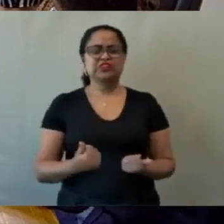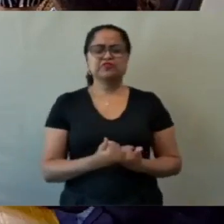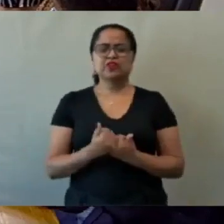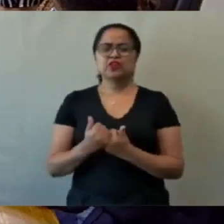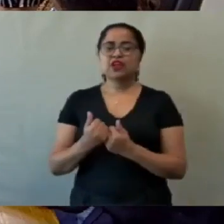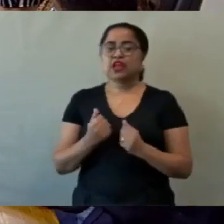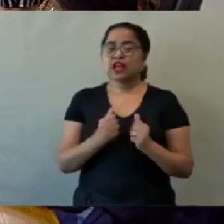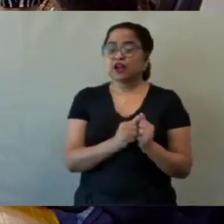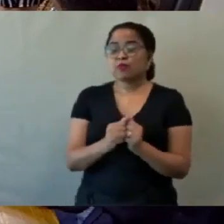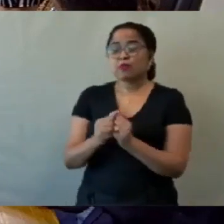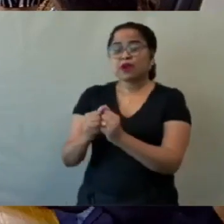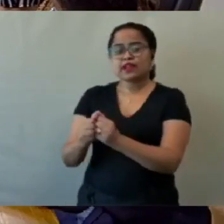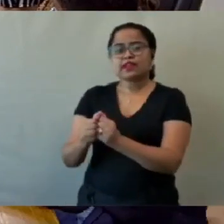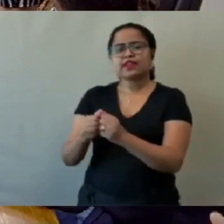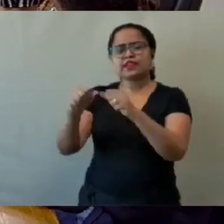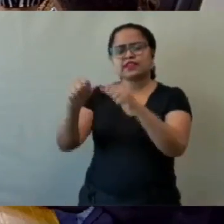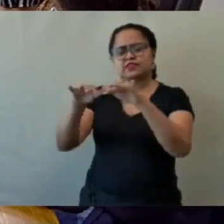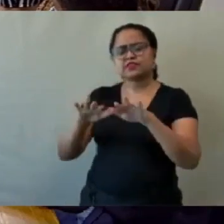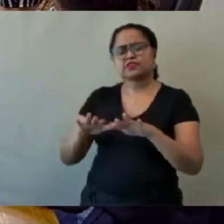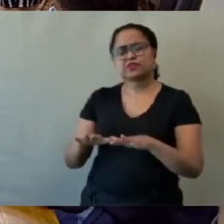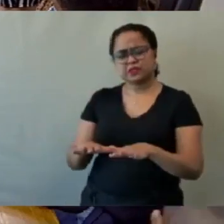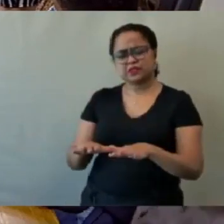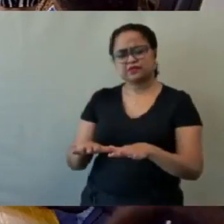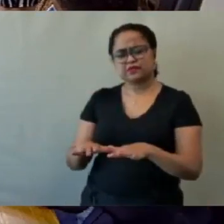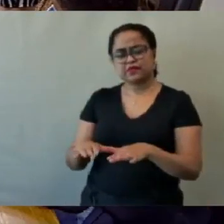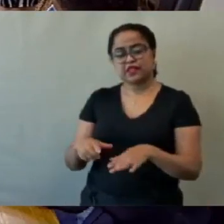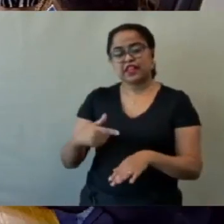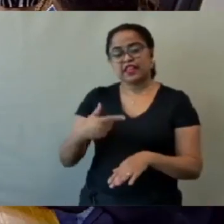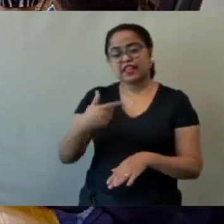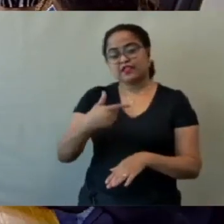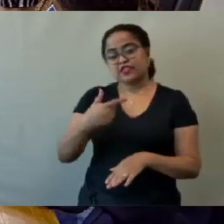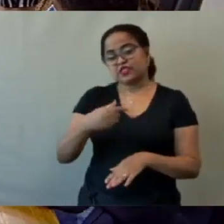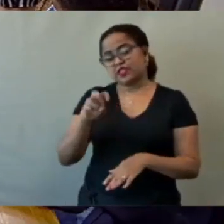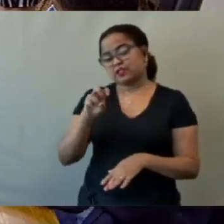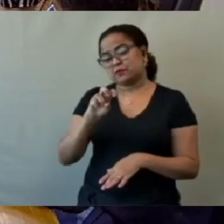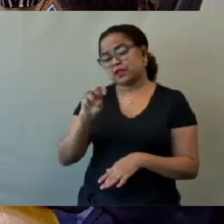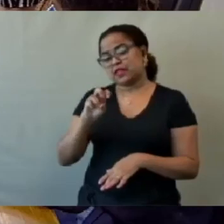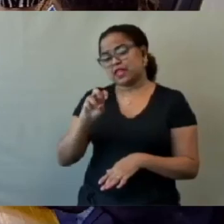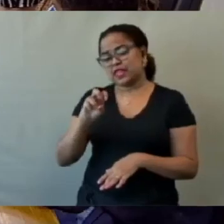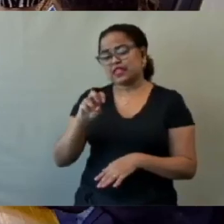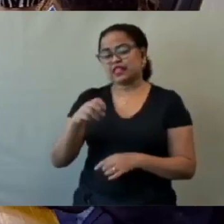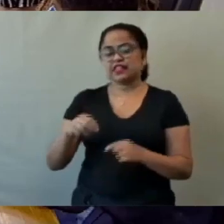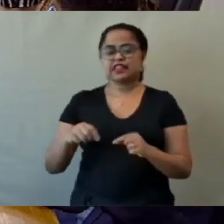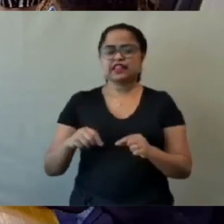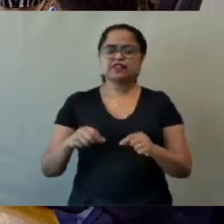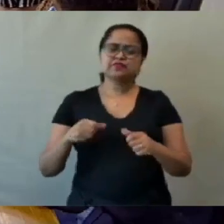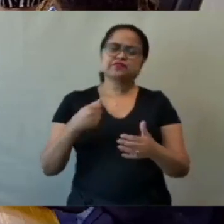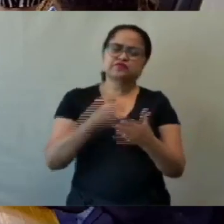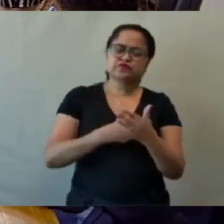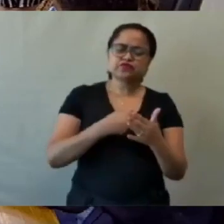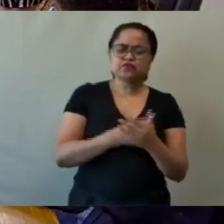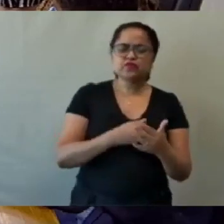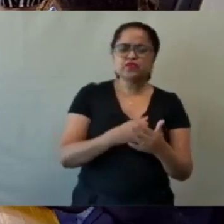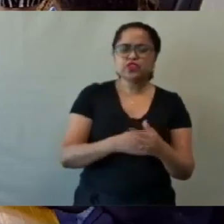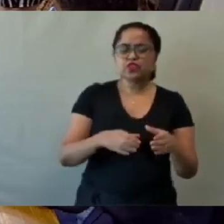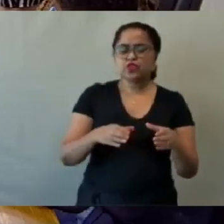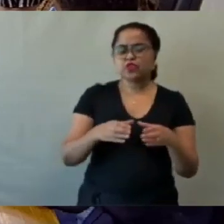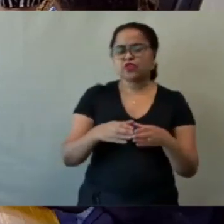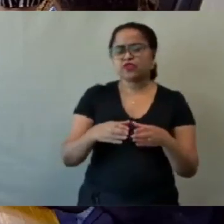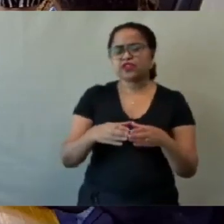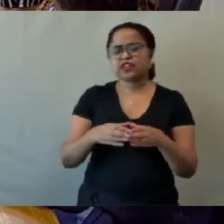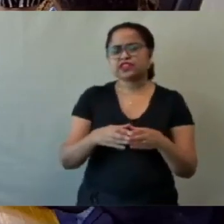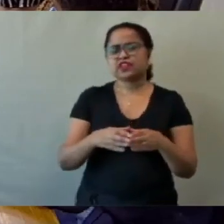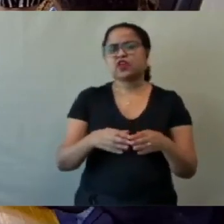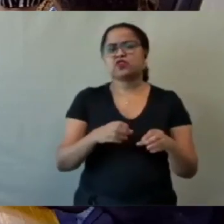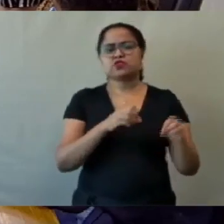audiência na moldura, né, da 25ª Semana de Luta da Confederação Nacional dos Trabalhadores em